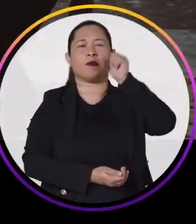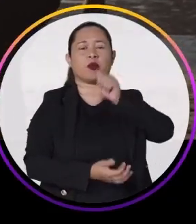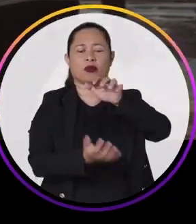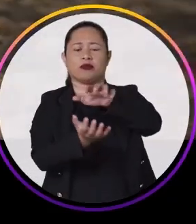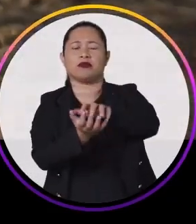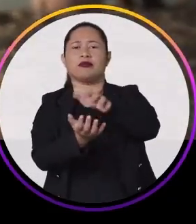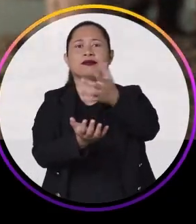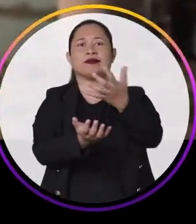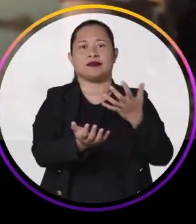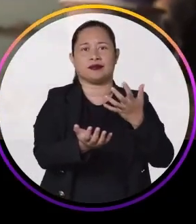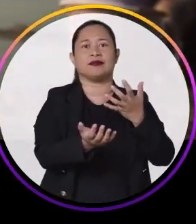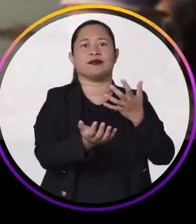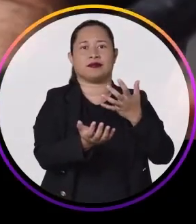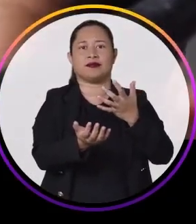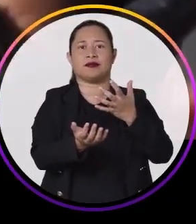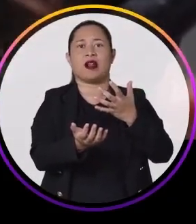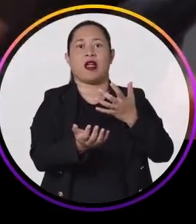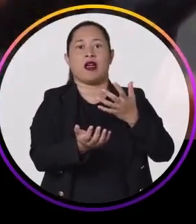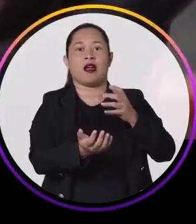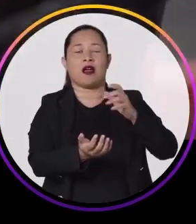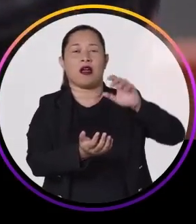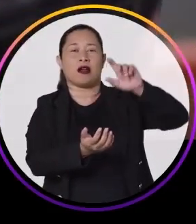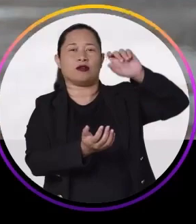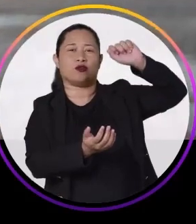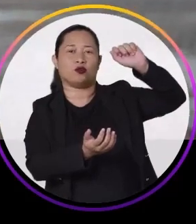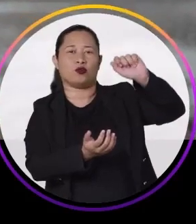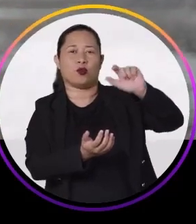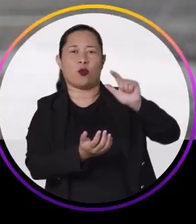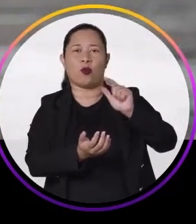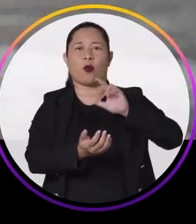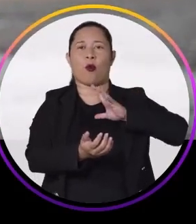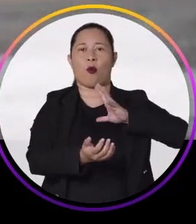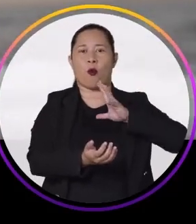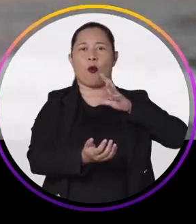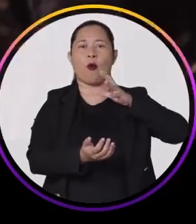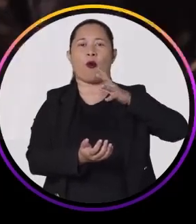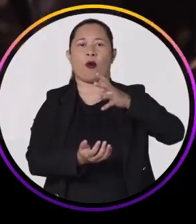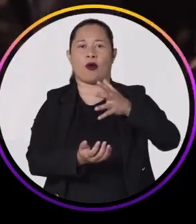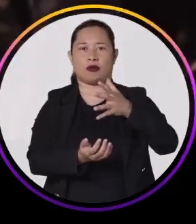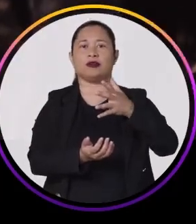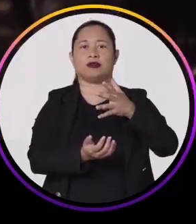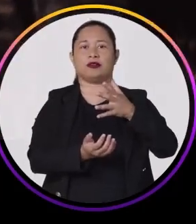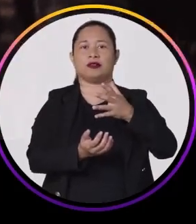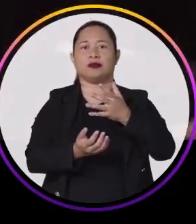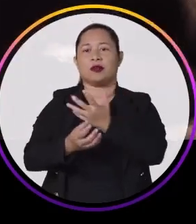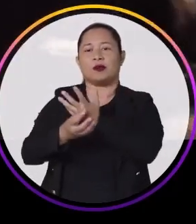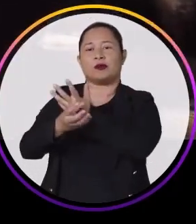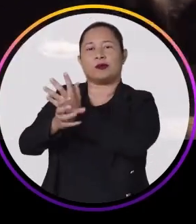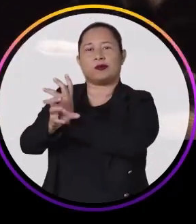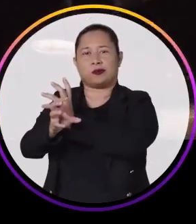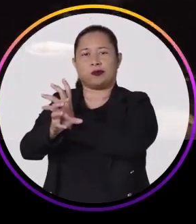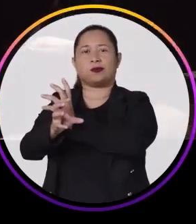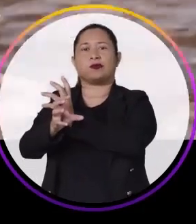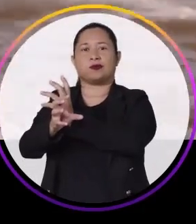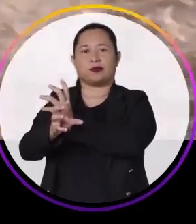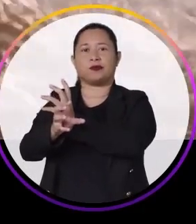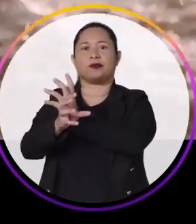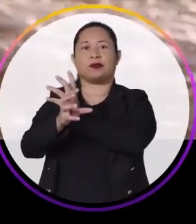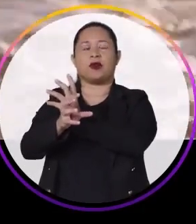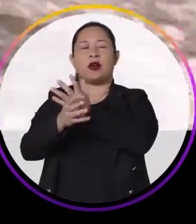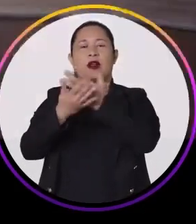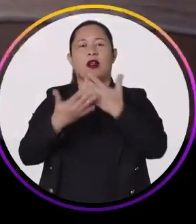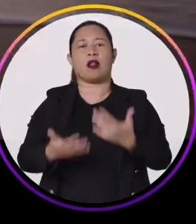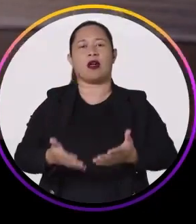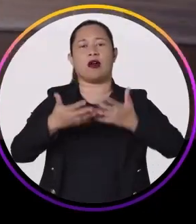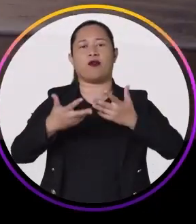A mulher que Pernambuco quer é feita de sal e coragem. É curtida no sol do sertão